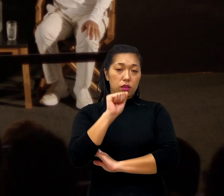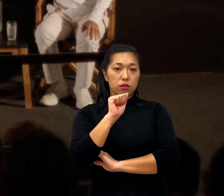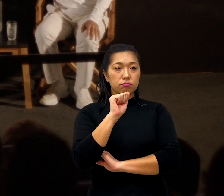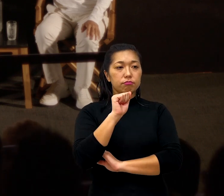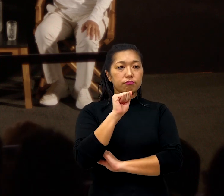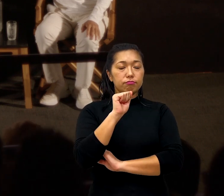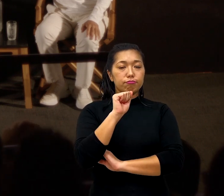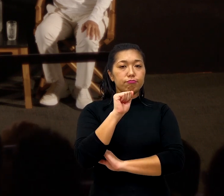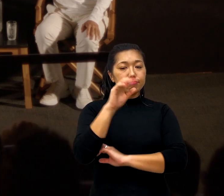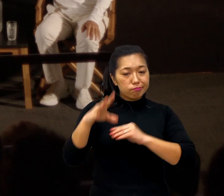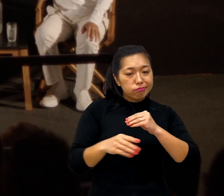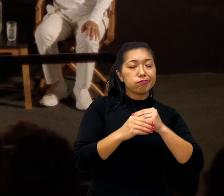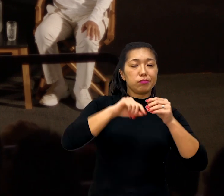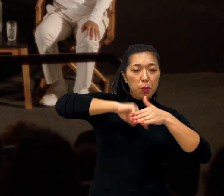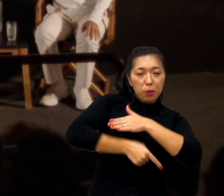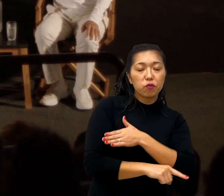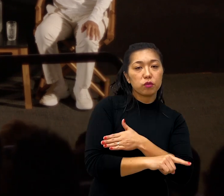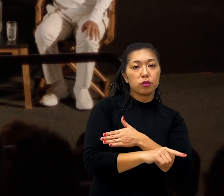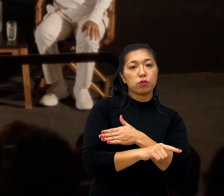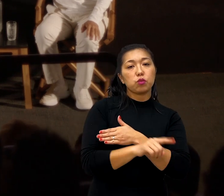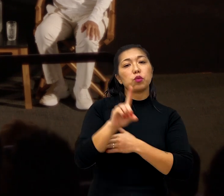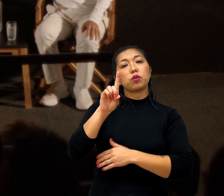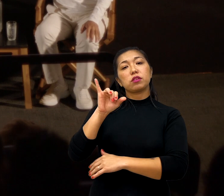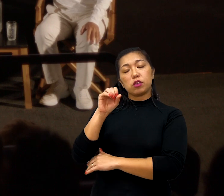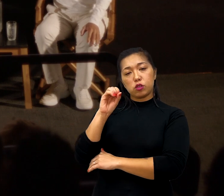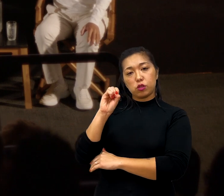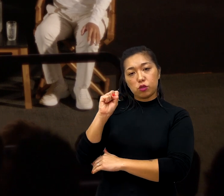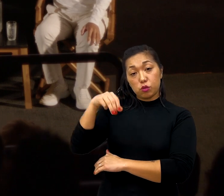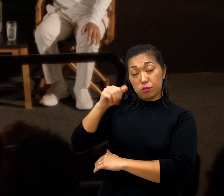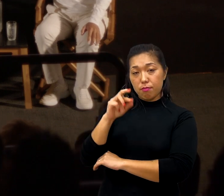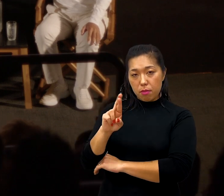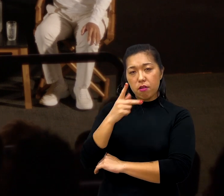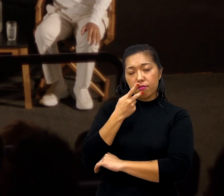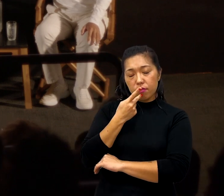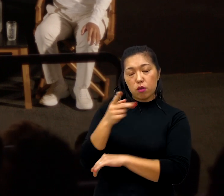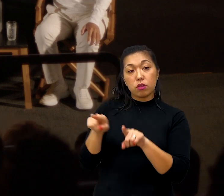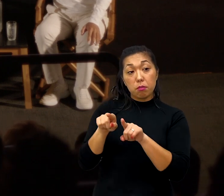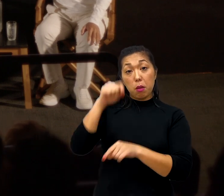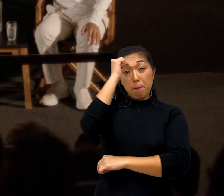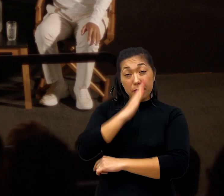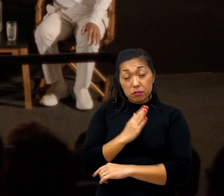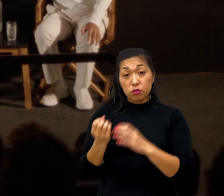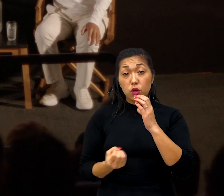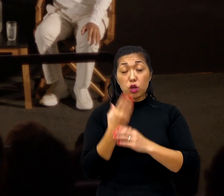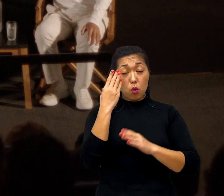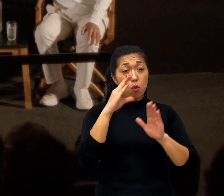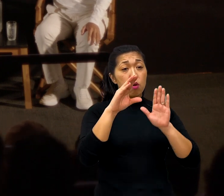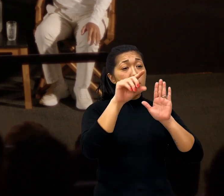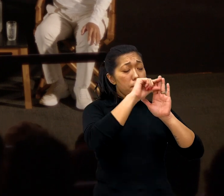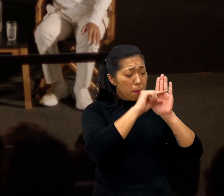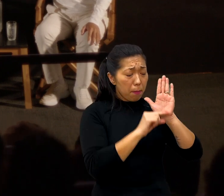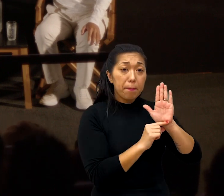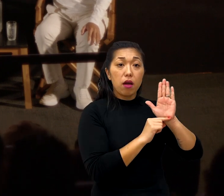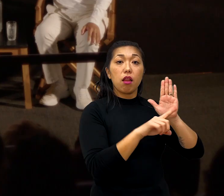aprofundando tudo que o Diosmar disse e pegando uma própria fala sua, Diosmar, o Brasil criou todos os códigos possíveis